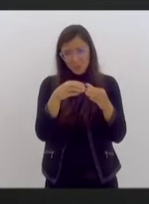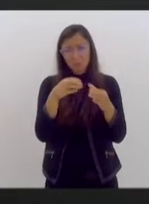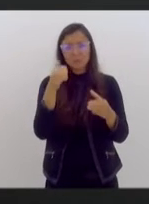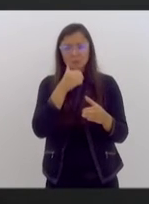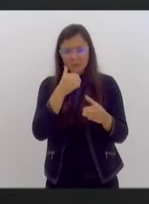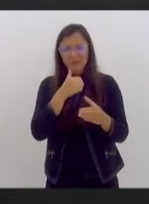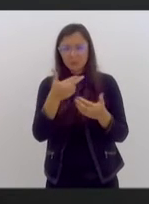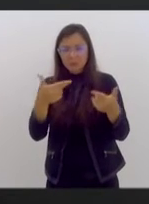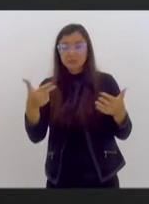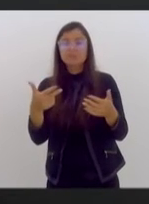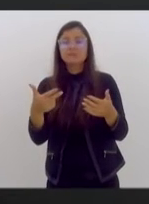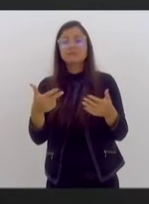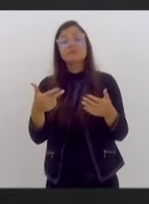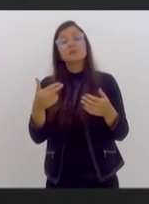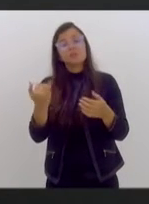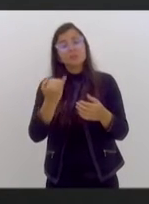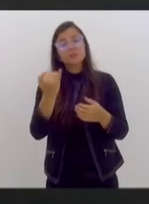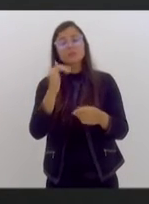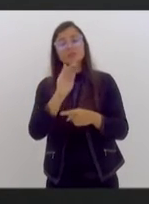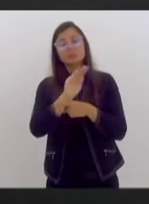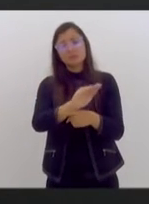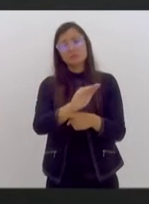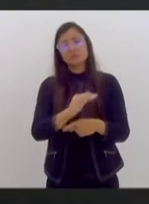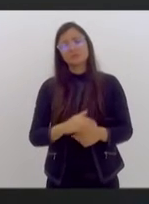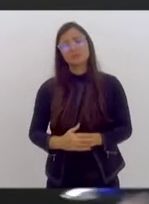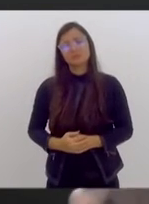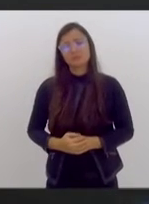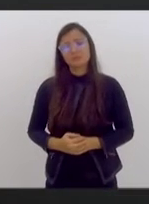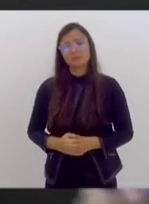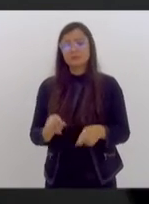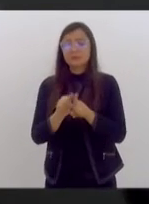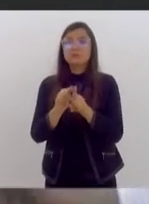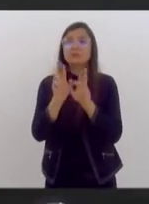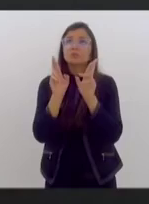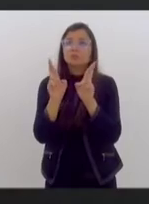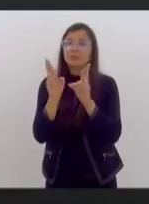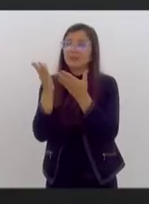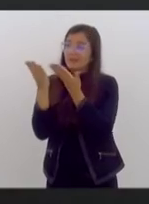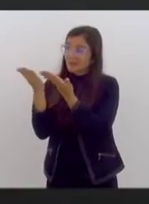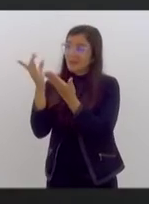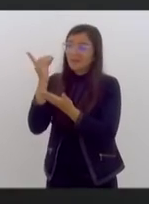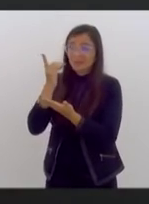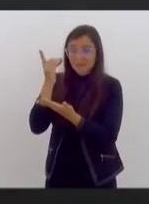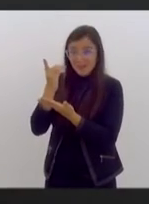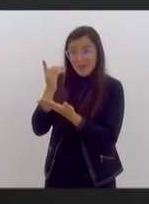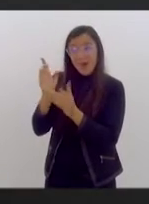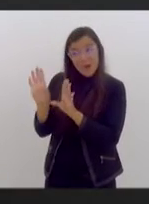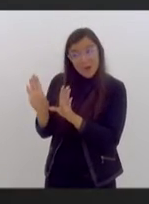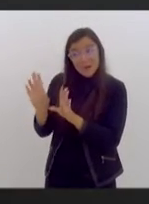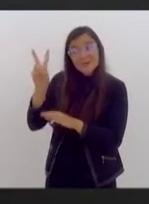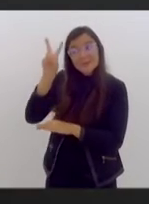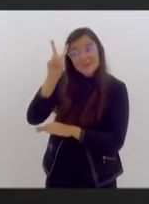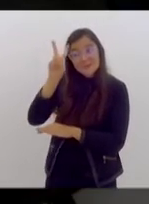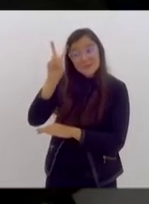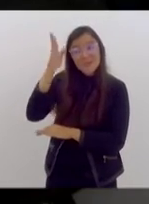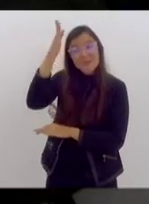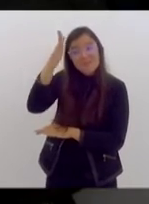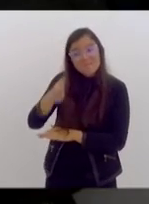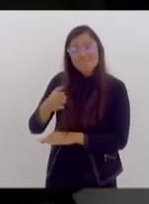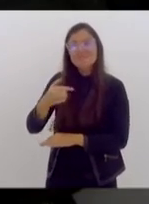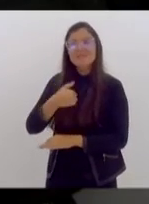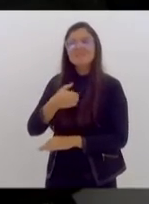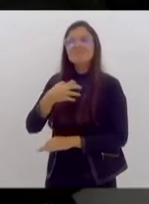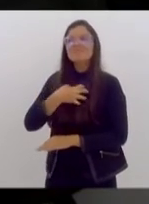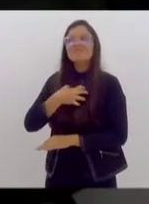E espero também que a deputada Marta Rocha não se esqueça que aí segunda-feira vão ficar marcado para o resto da minha vida